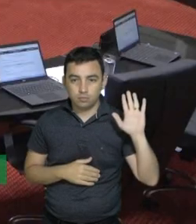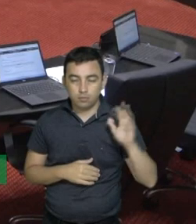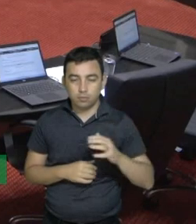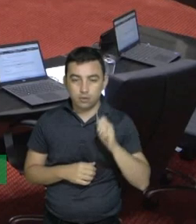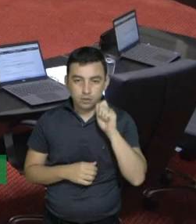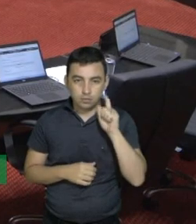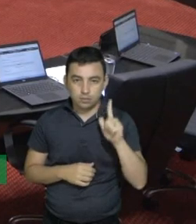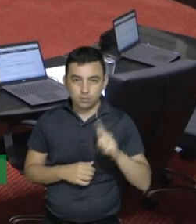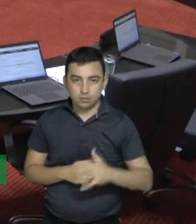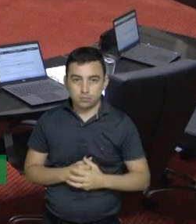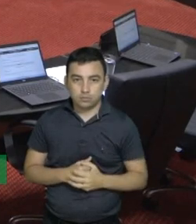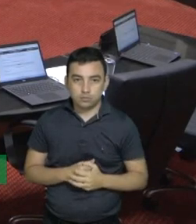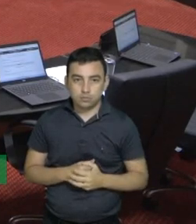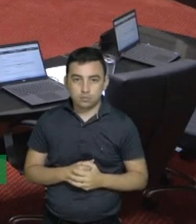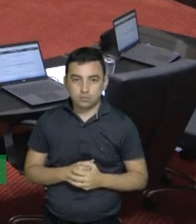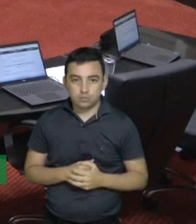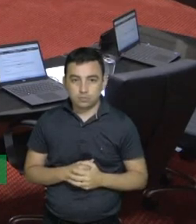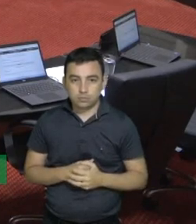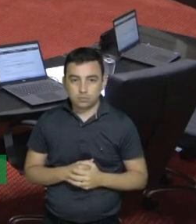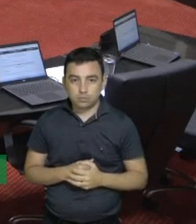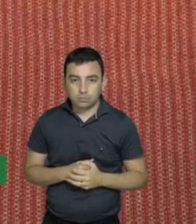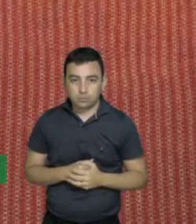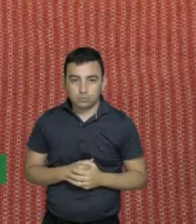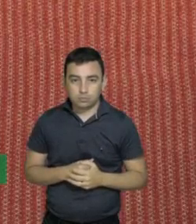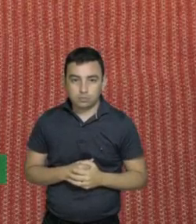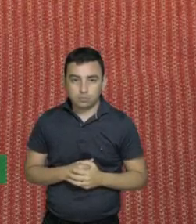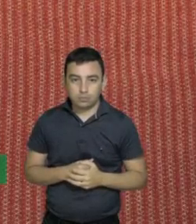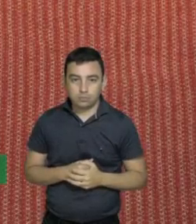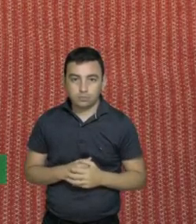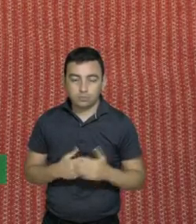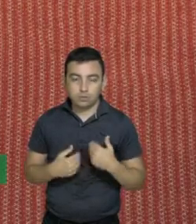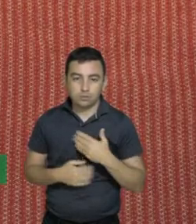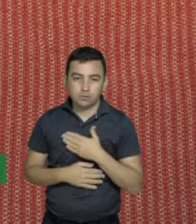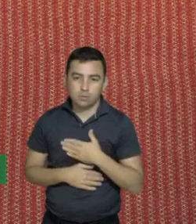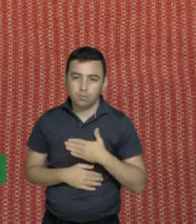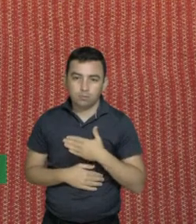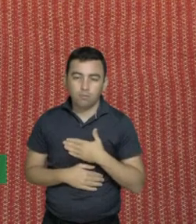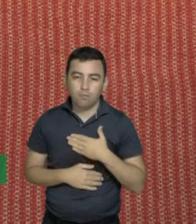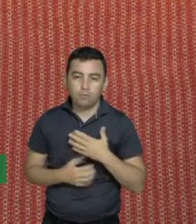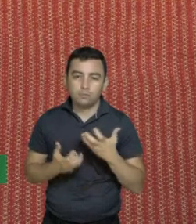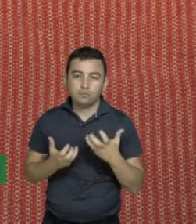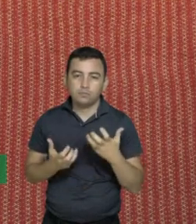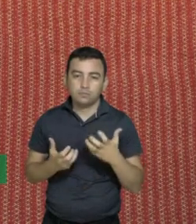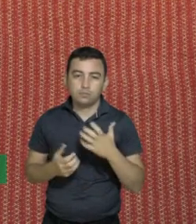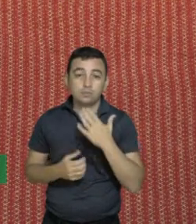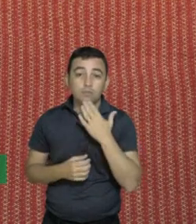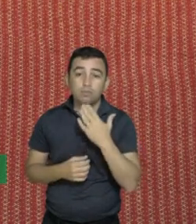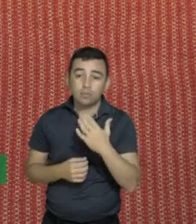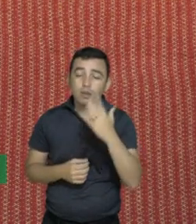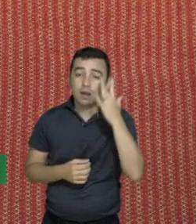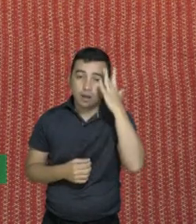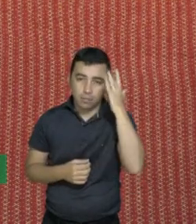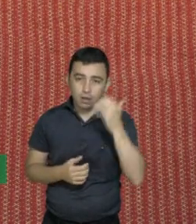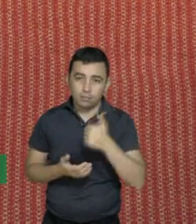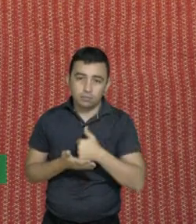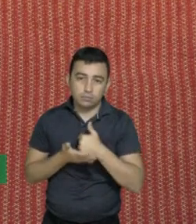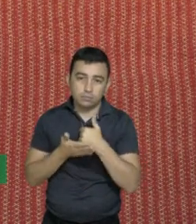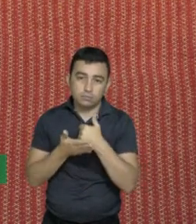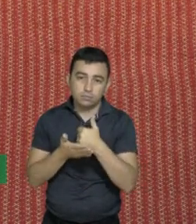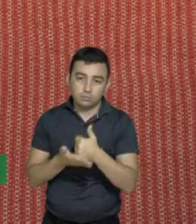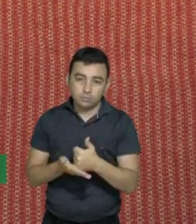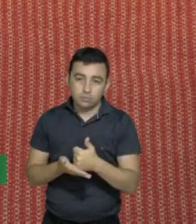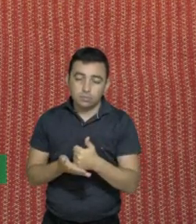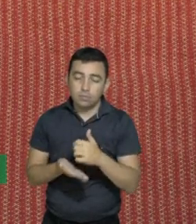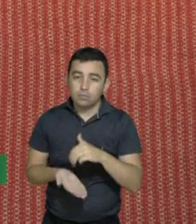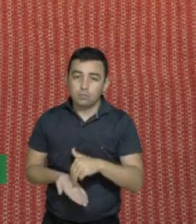Nelly pela ordem Nobre Presidente eu gostaria só de pedir amanhã o apoio a